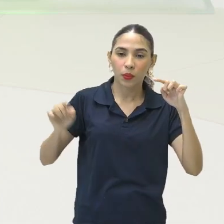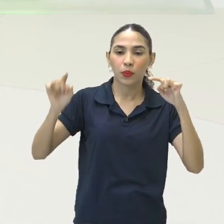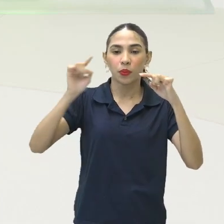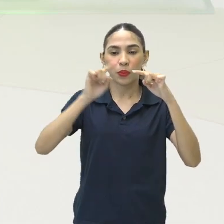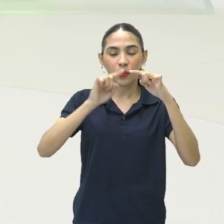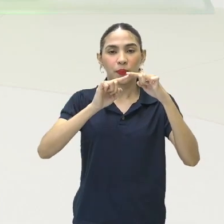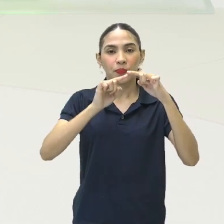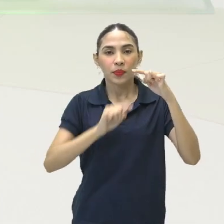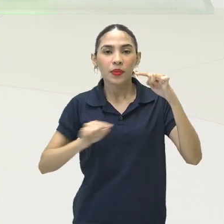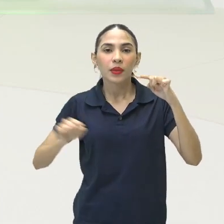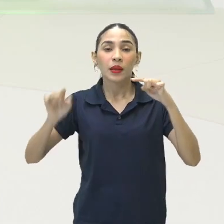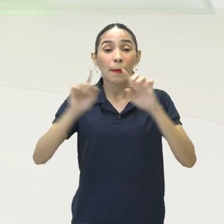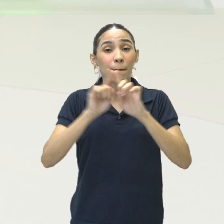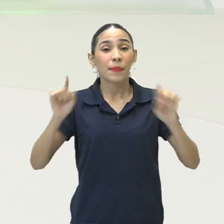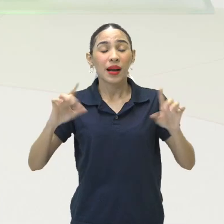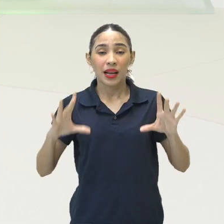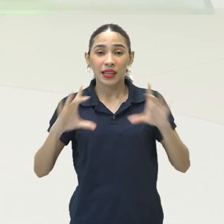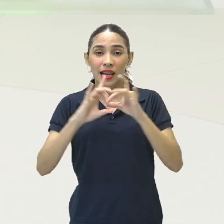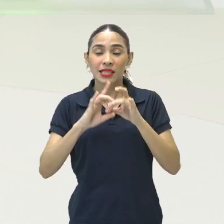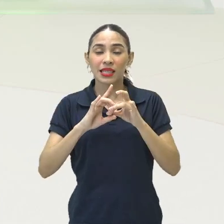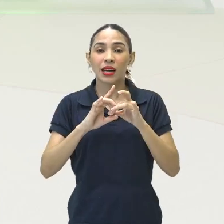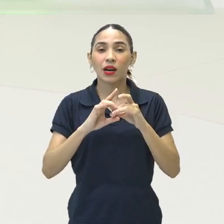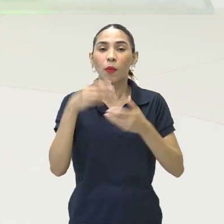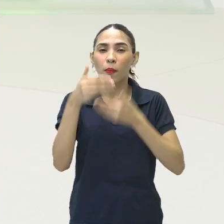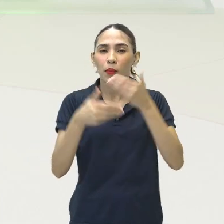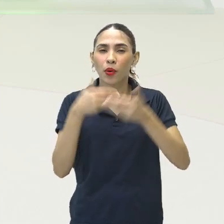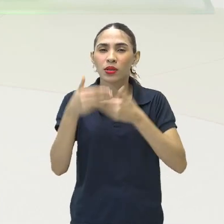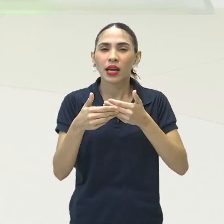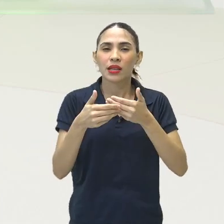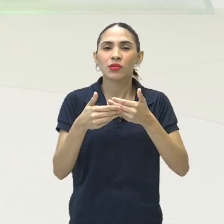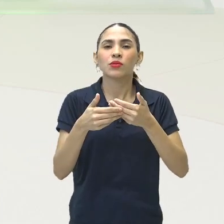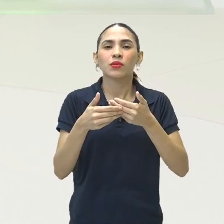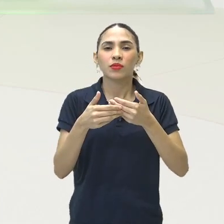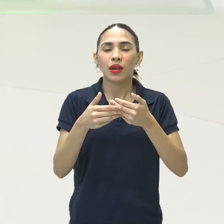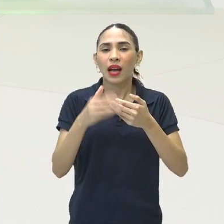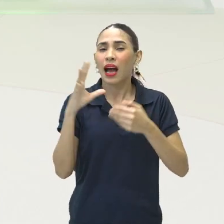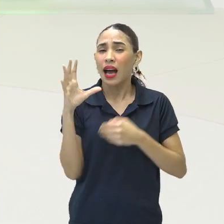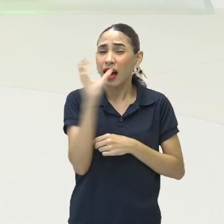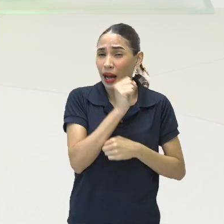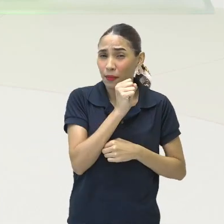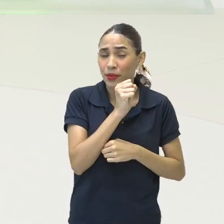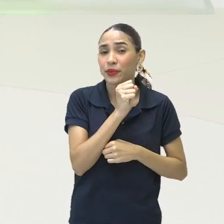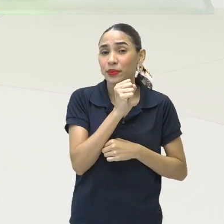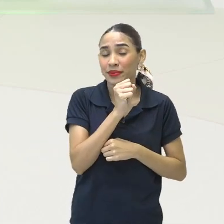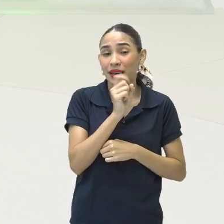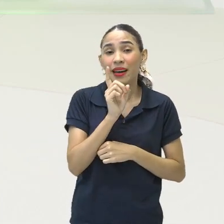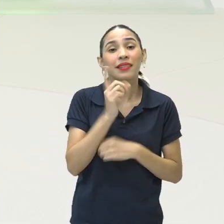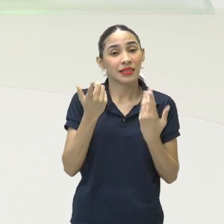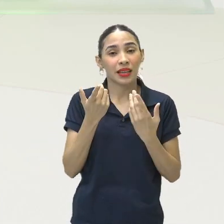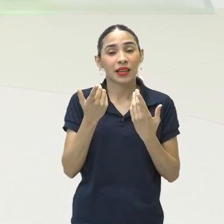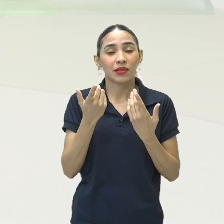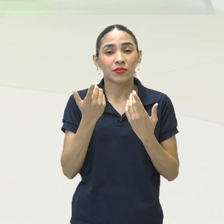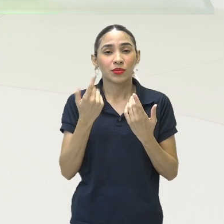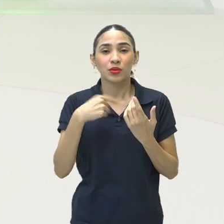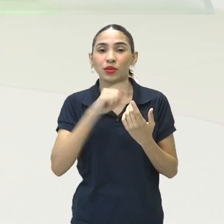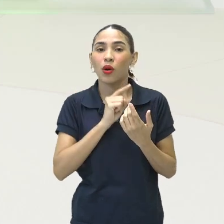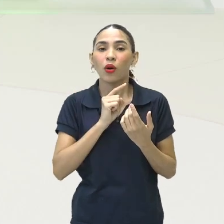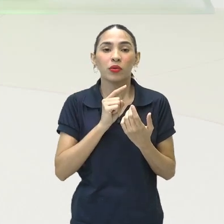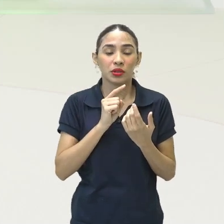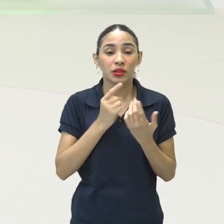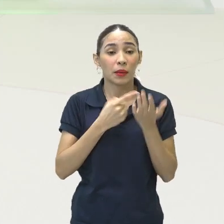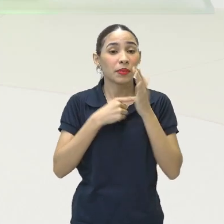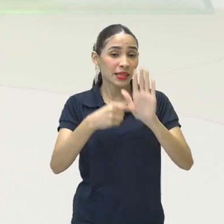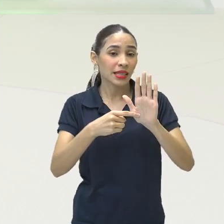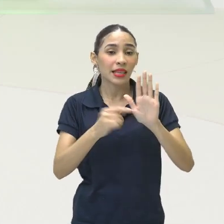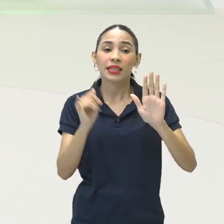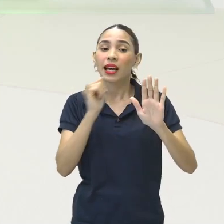que essas ligações, elas fazem esse processo de ressonância tão rapidinho que aqui, didaticamente, a gente